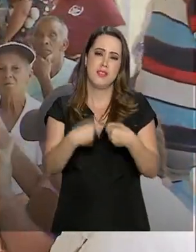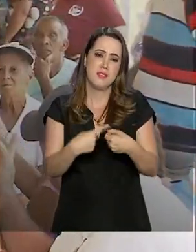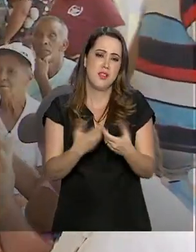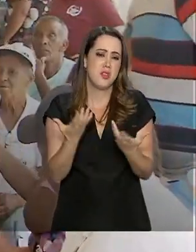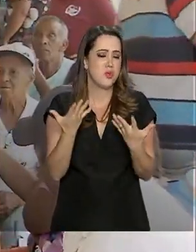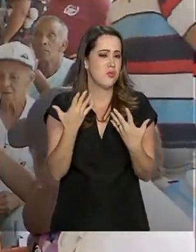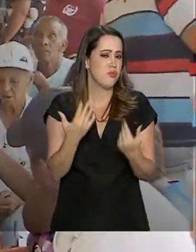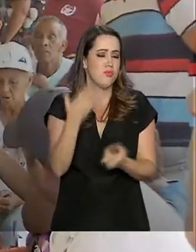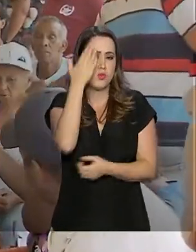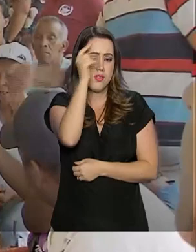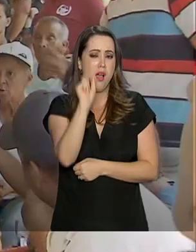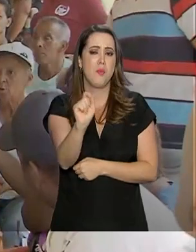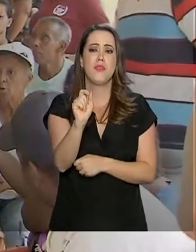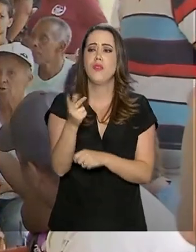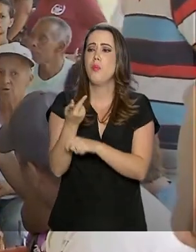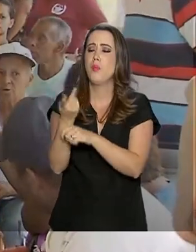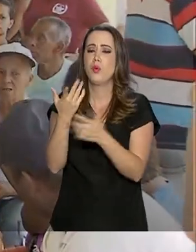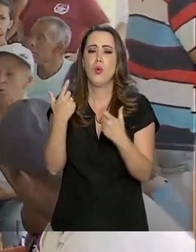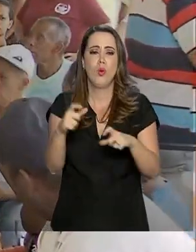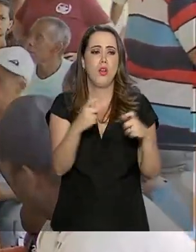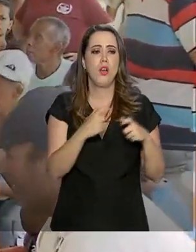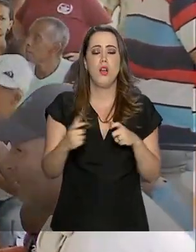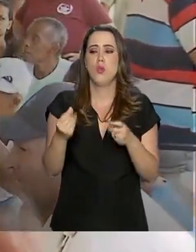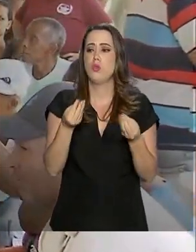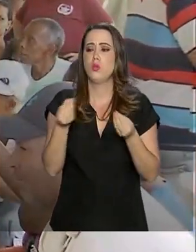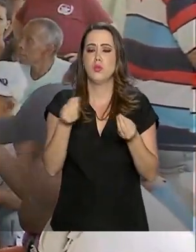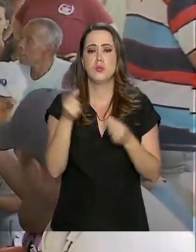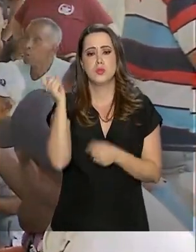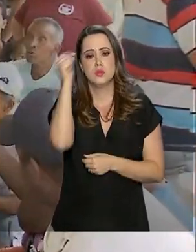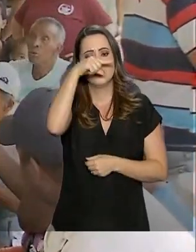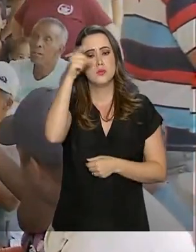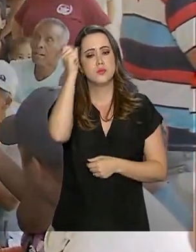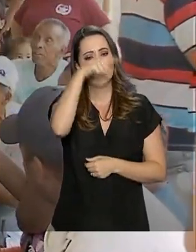gente não sabe o que, que a gente faz, para que lado que a gente fica. É difícil, é difícil.